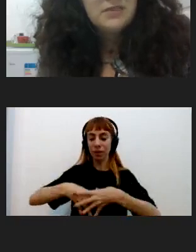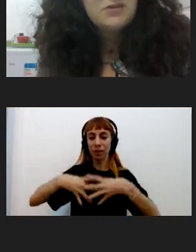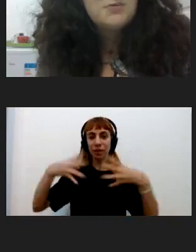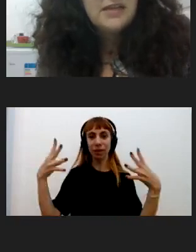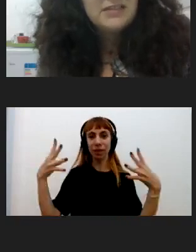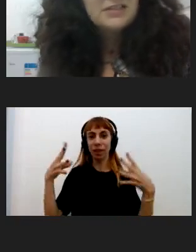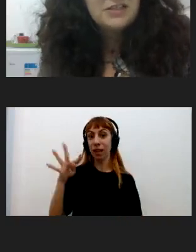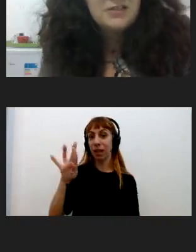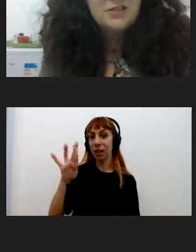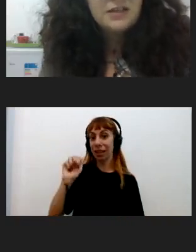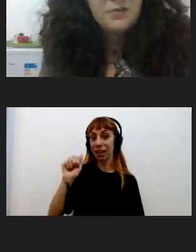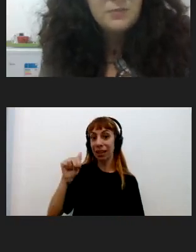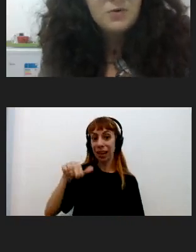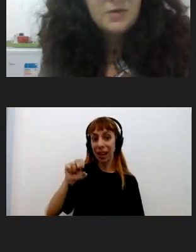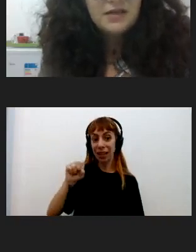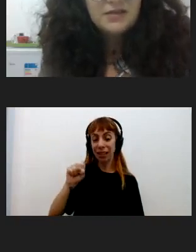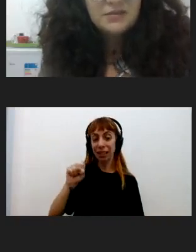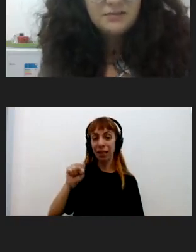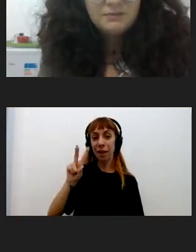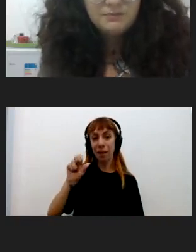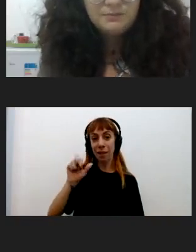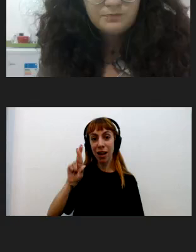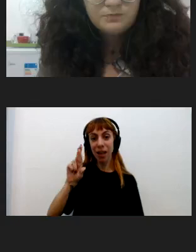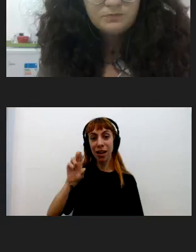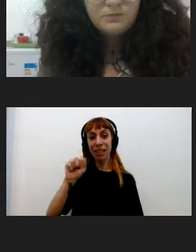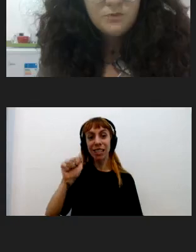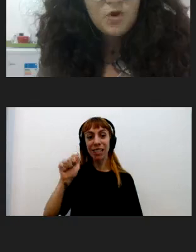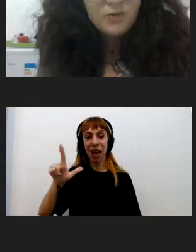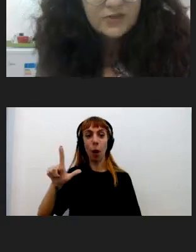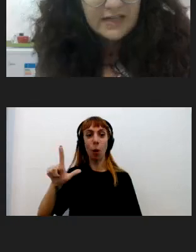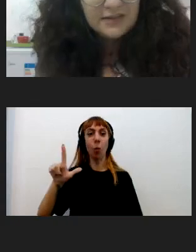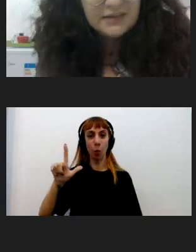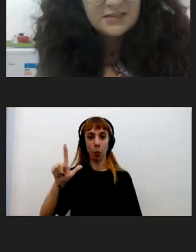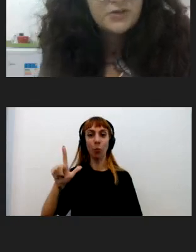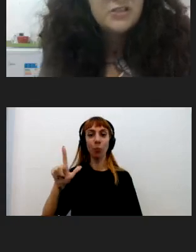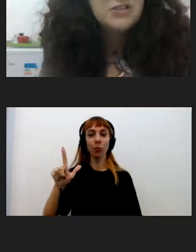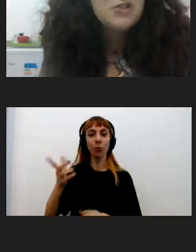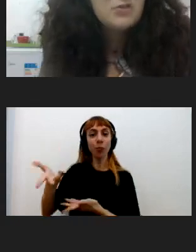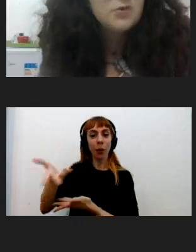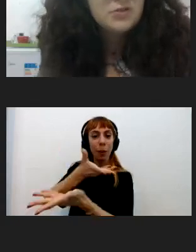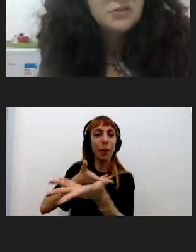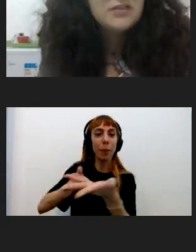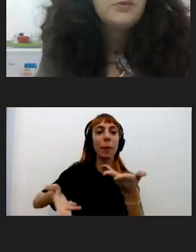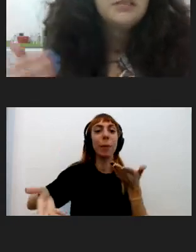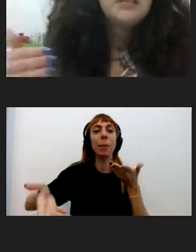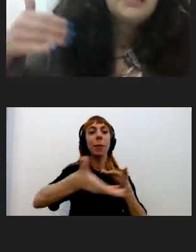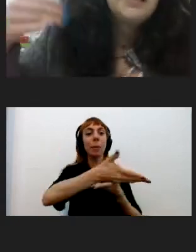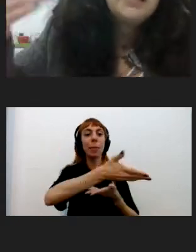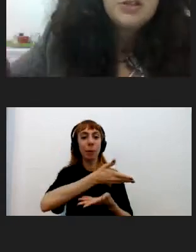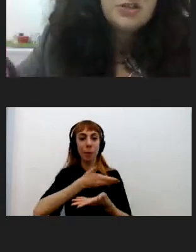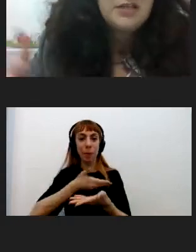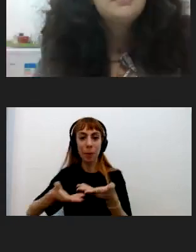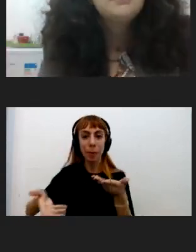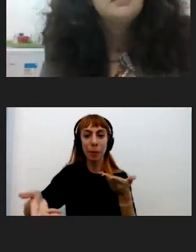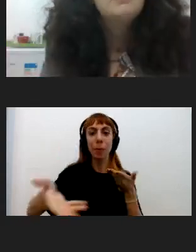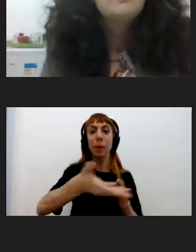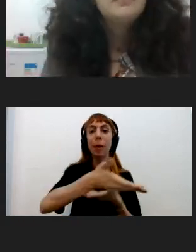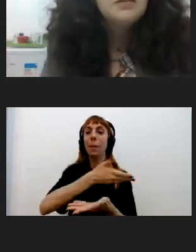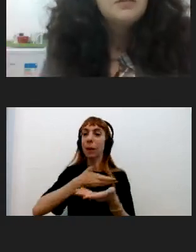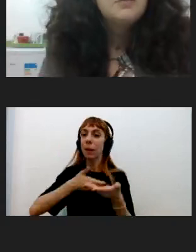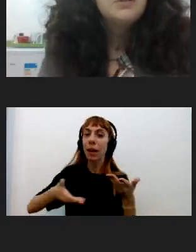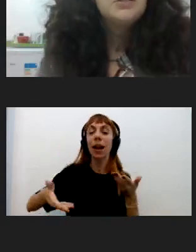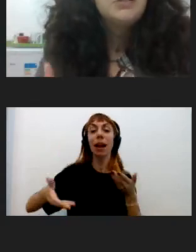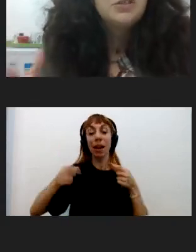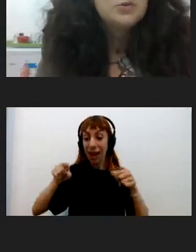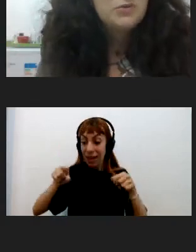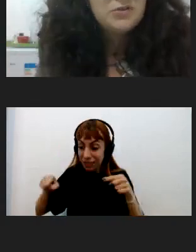São experiências que às vezes ficam um pouco mais ofuscadas por esses discursos, né? Por essas hierarquias de relação,